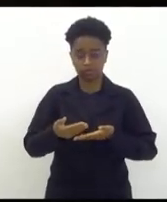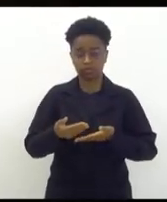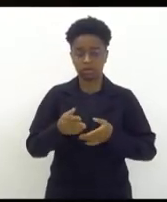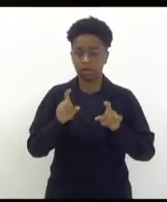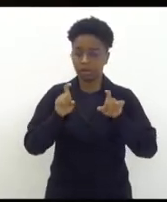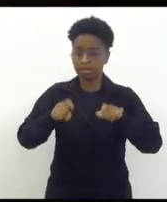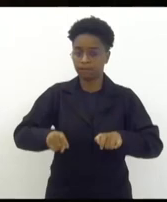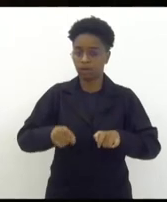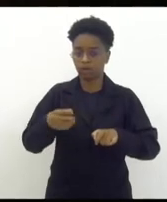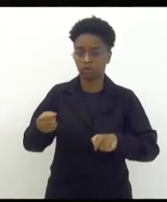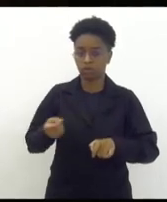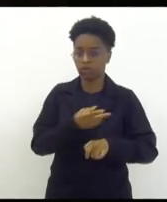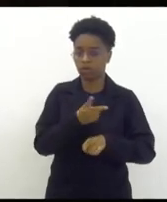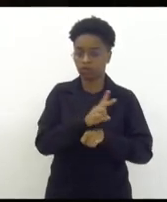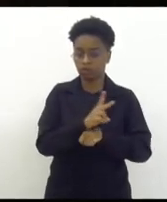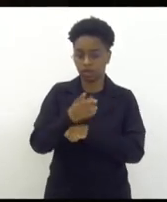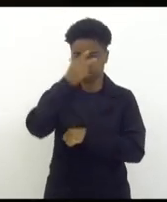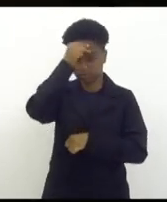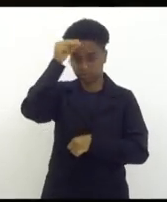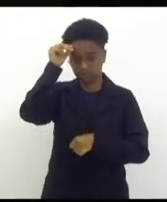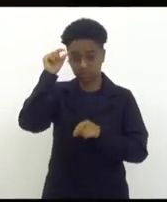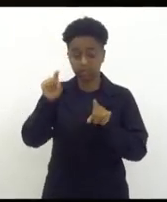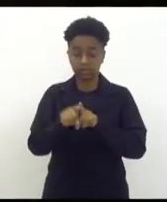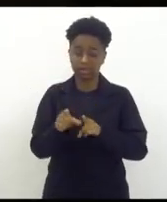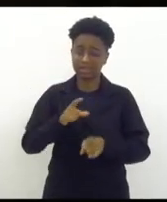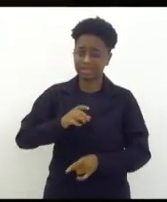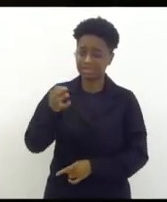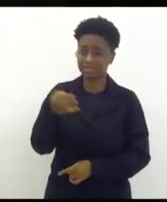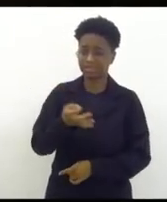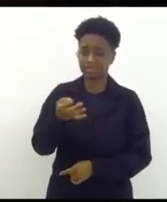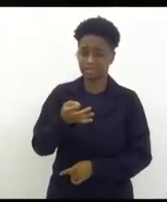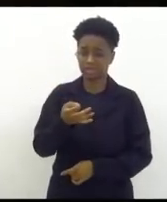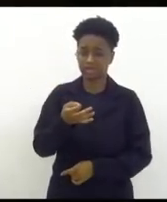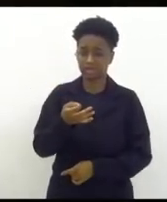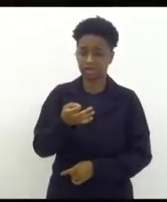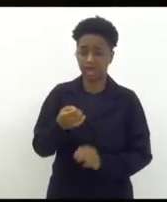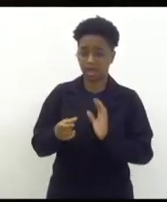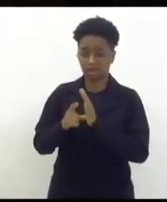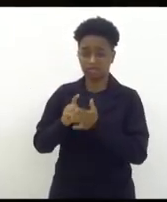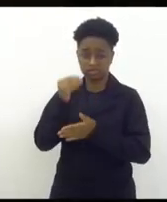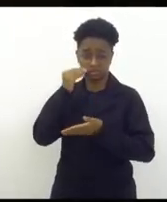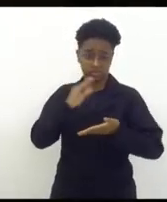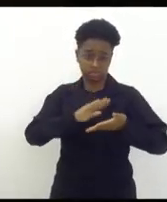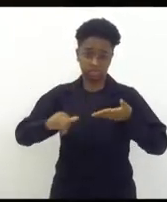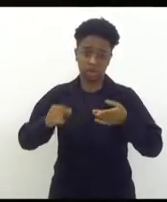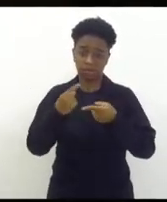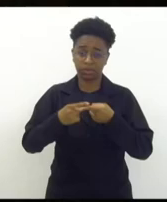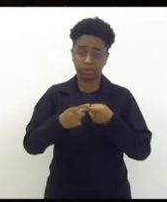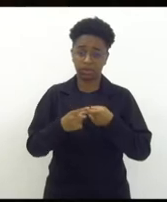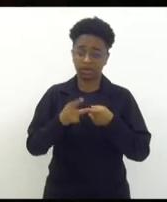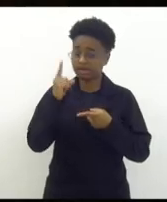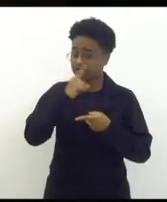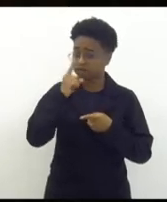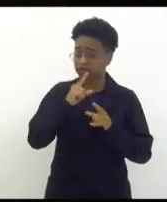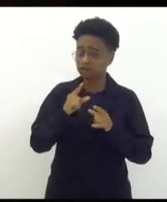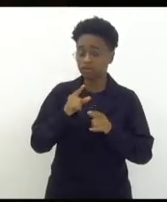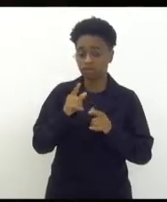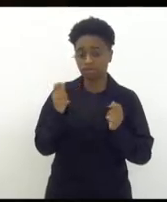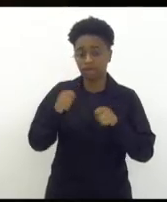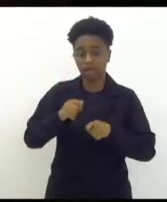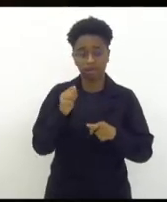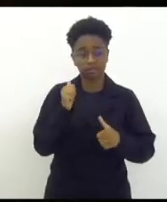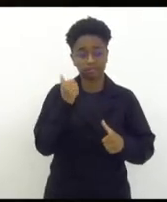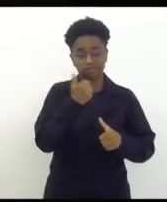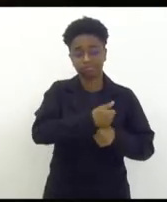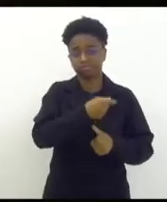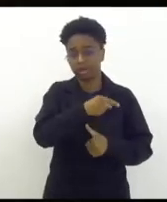Posse a esses novos guardas municipais e que certamente supriria o tal deste operacional da guarda municipal mas